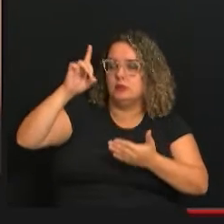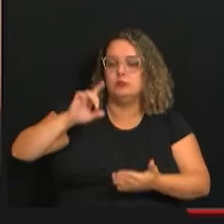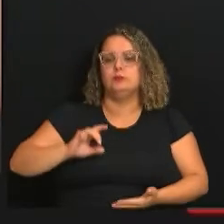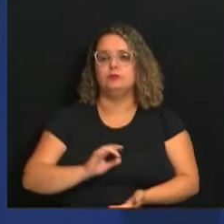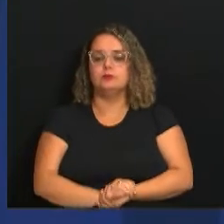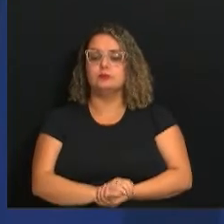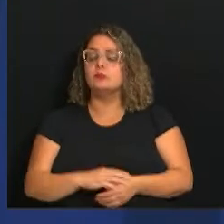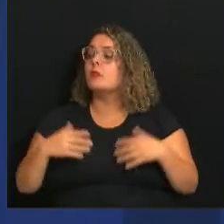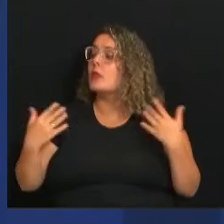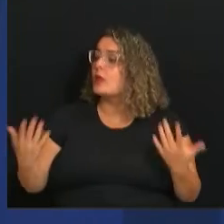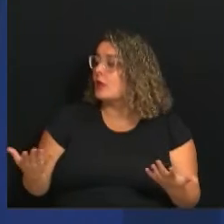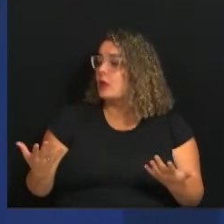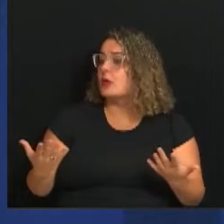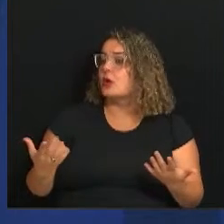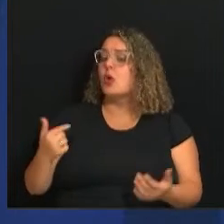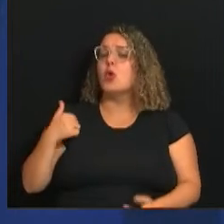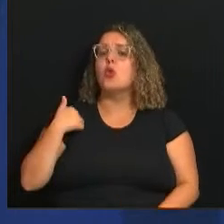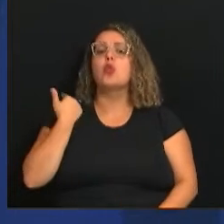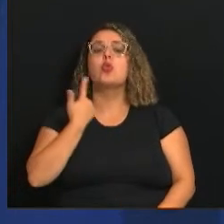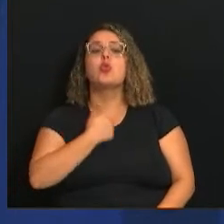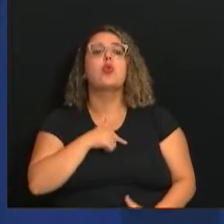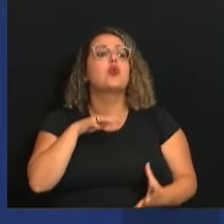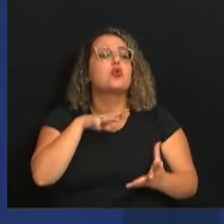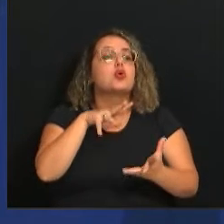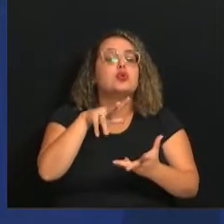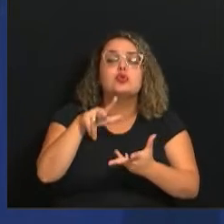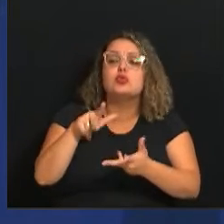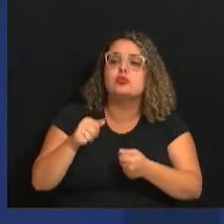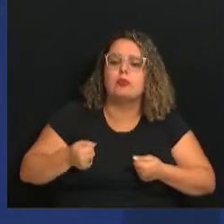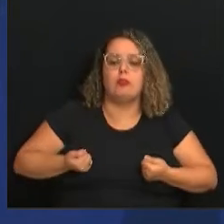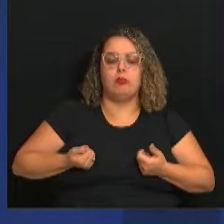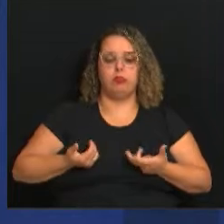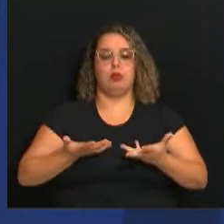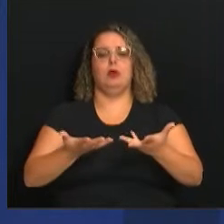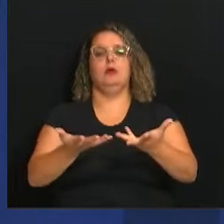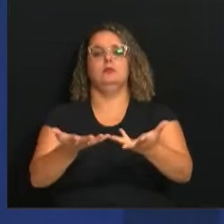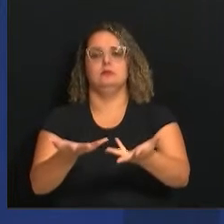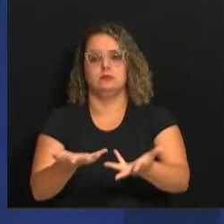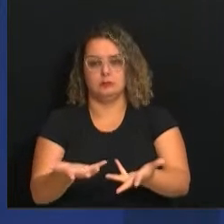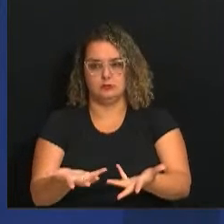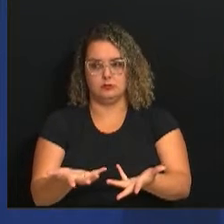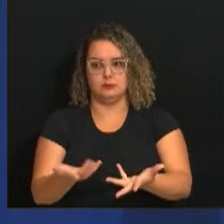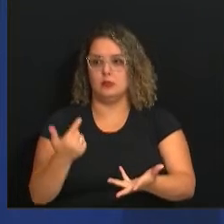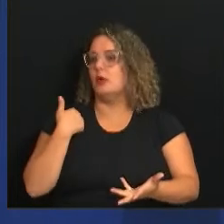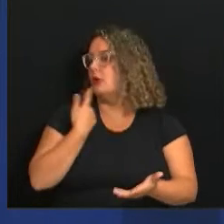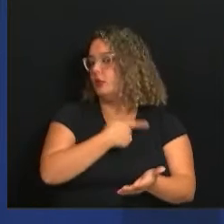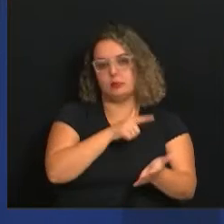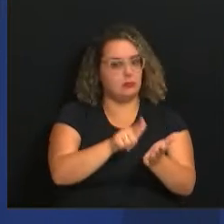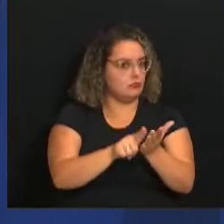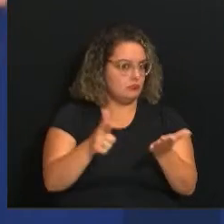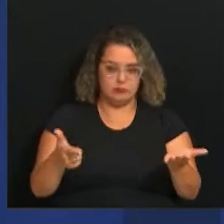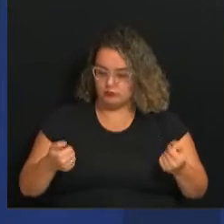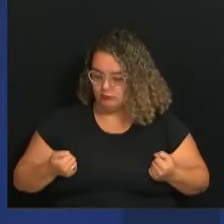e implorava para eu tomar. Eu emagreci 35 quilos nesses 7 meses. Infelizmente